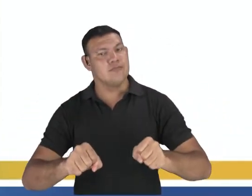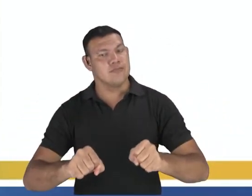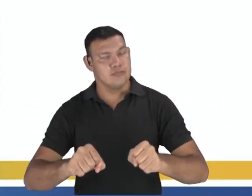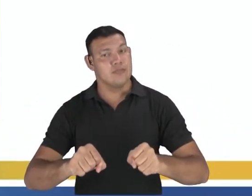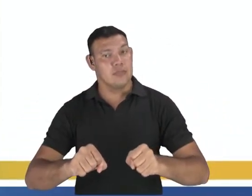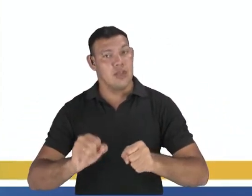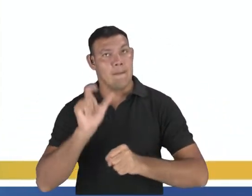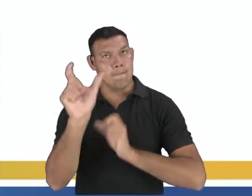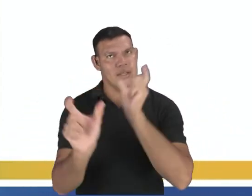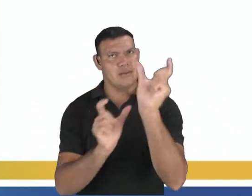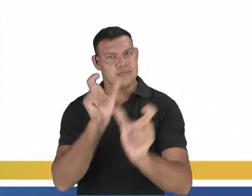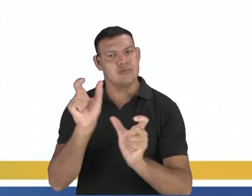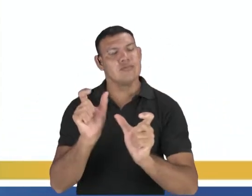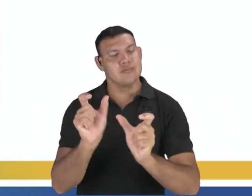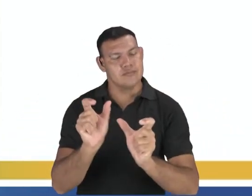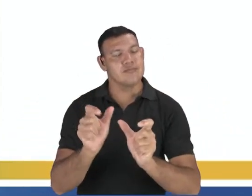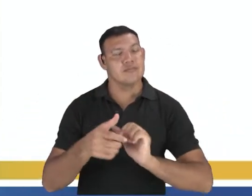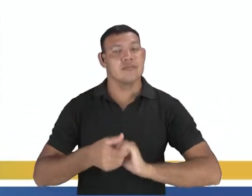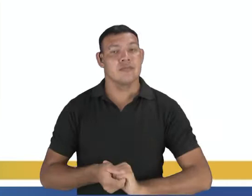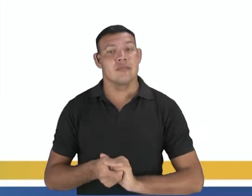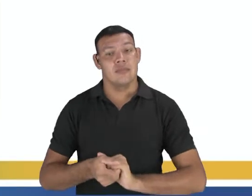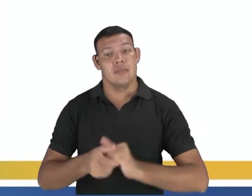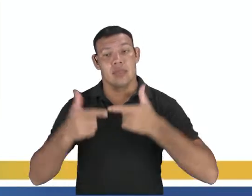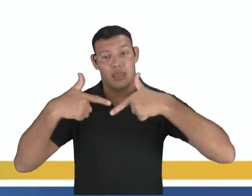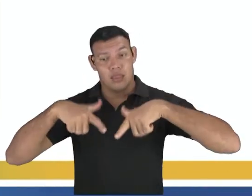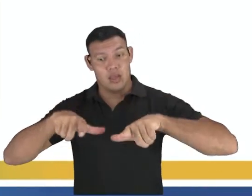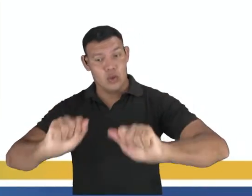seja, os significados, sentidos, como nós